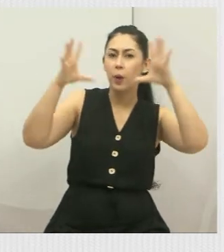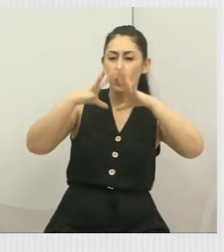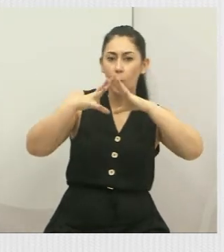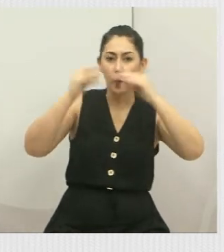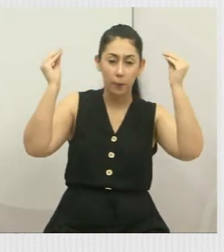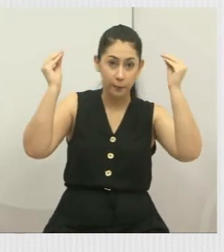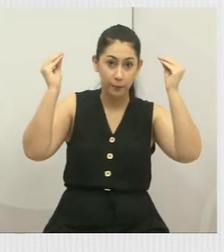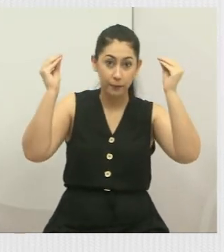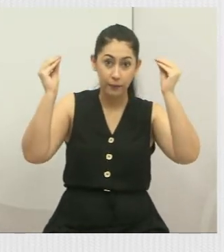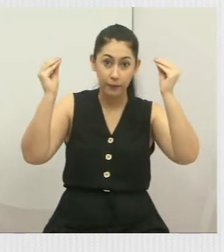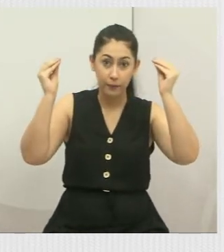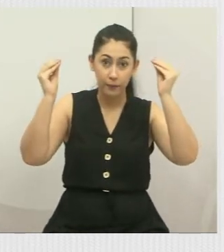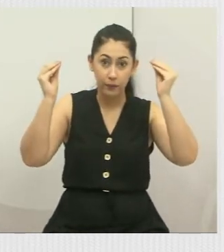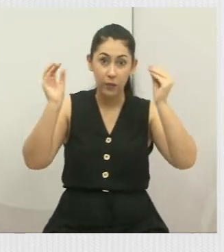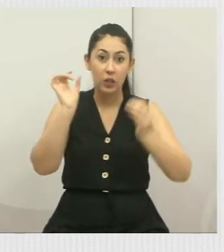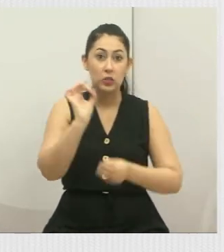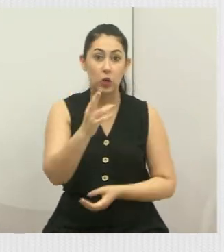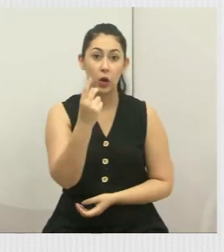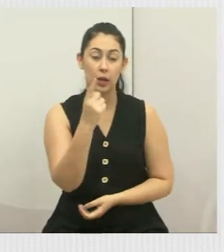sumir. Então, você vai ter apenas